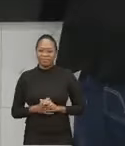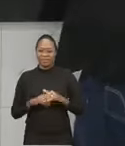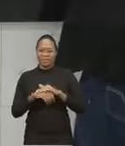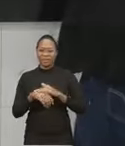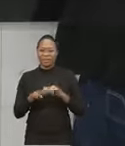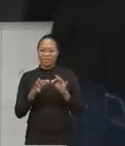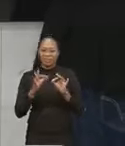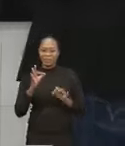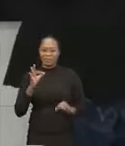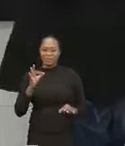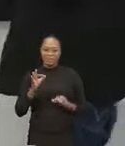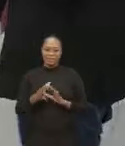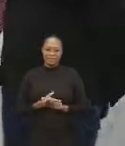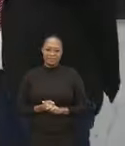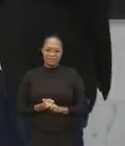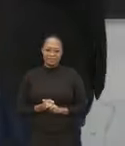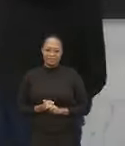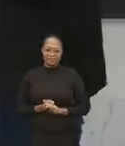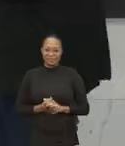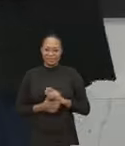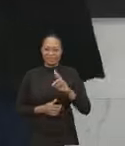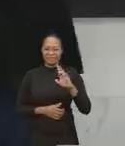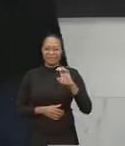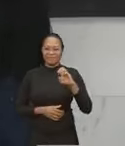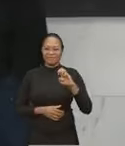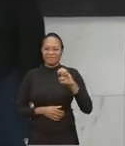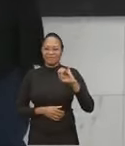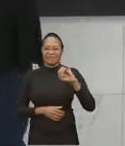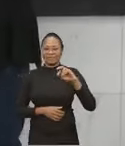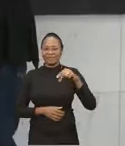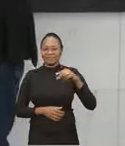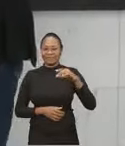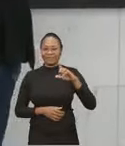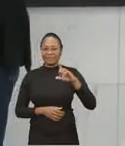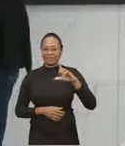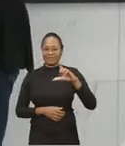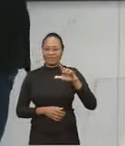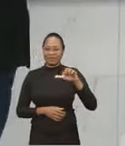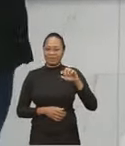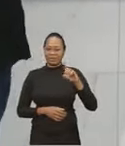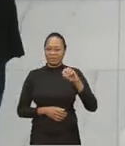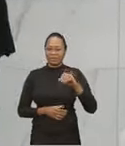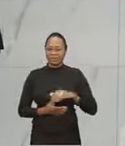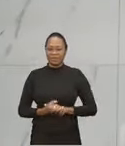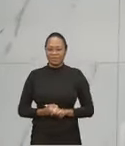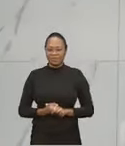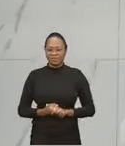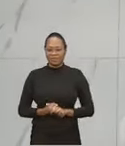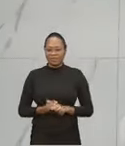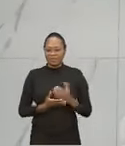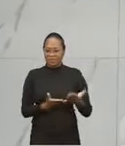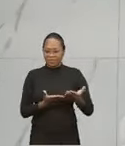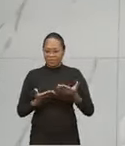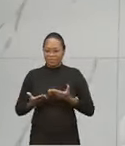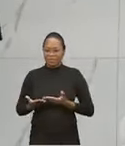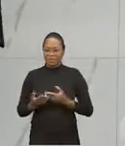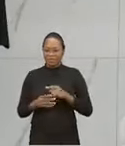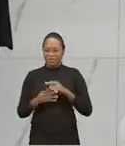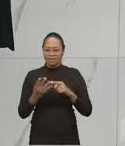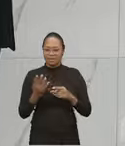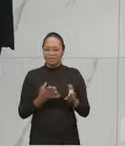toda. Seu Reinaldo, no último domingo, vem para aqui, professora, vem para cá, Jefferson, vem para cá, a